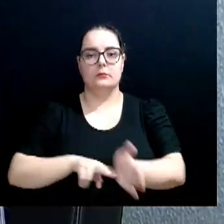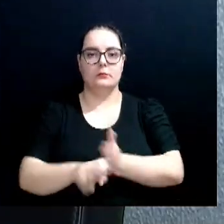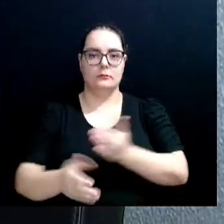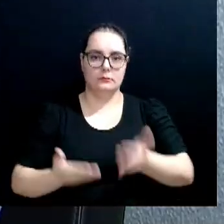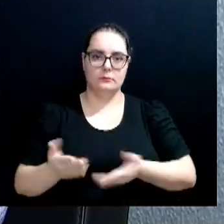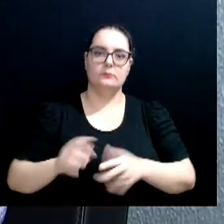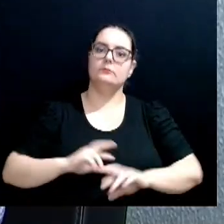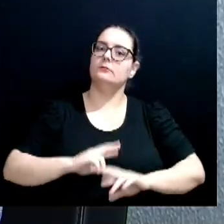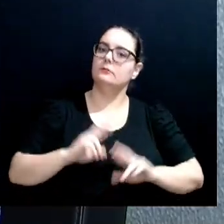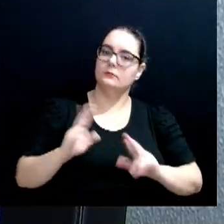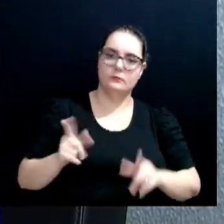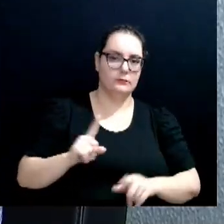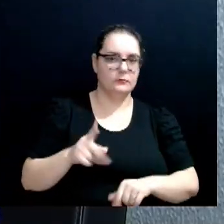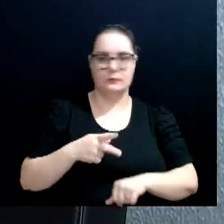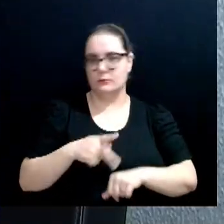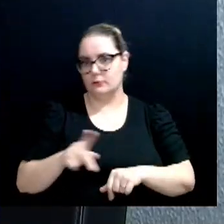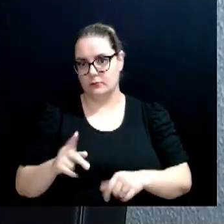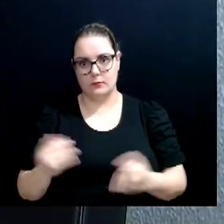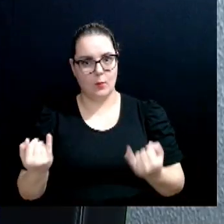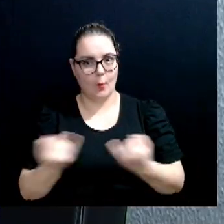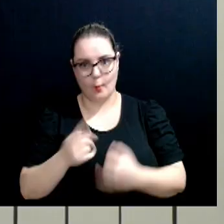e simplesmente perder peso.